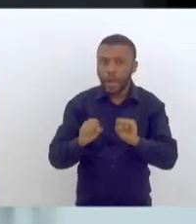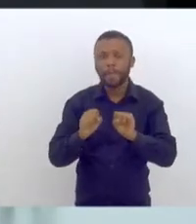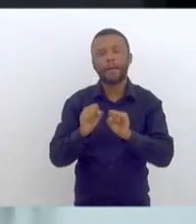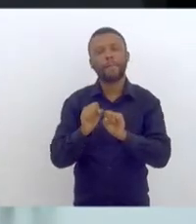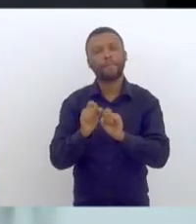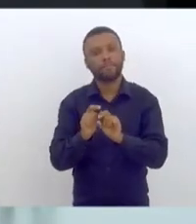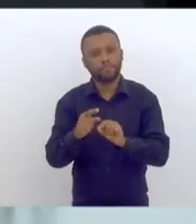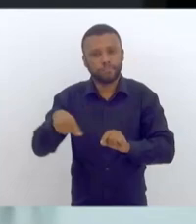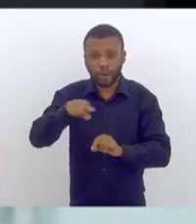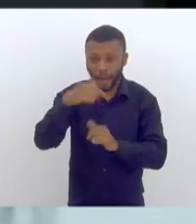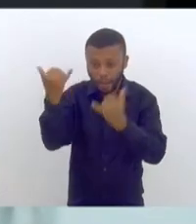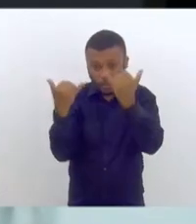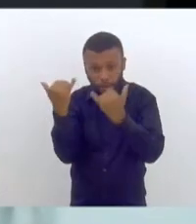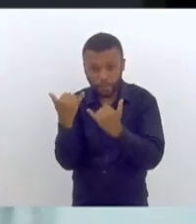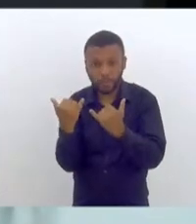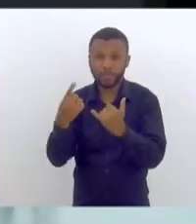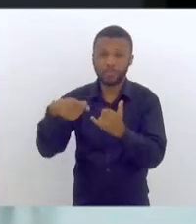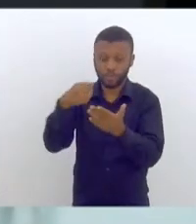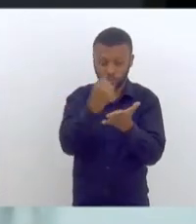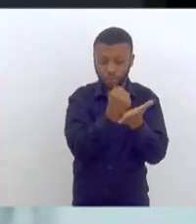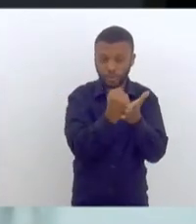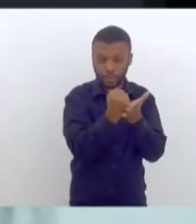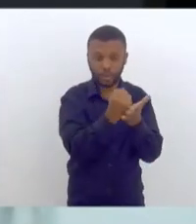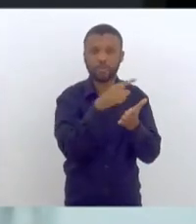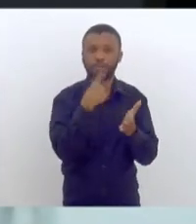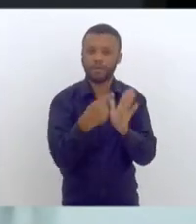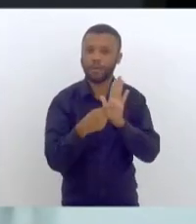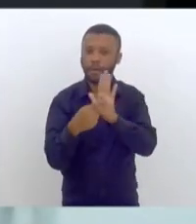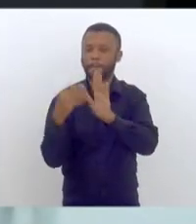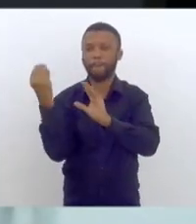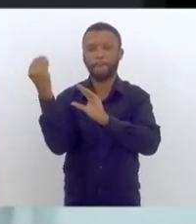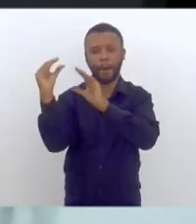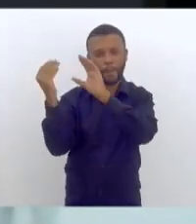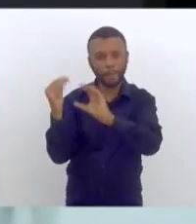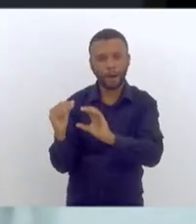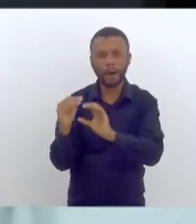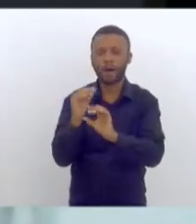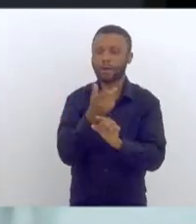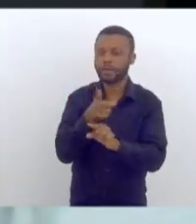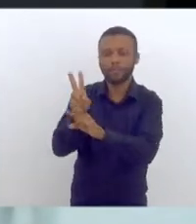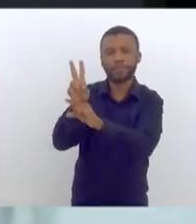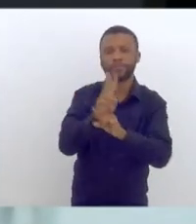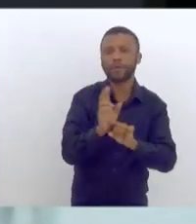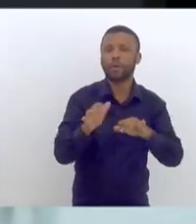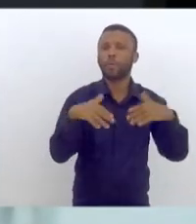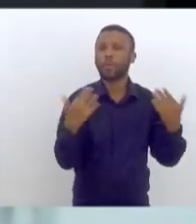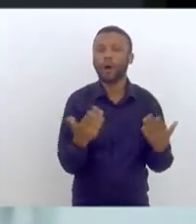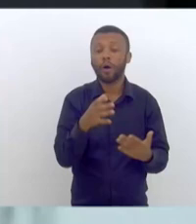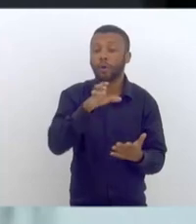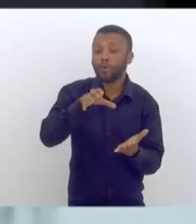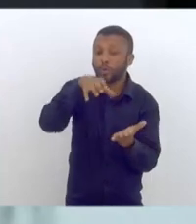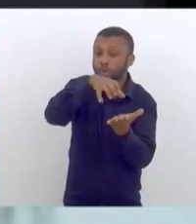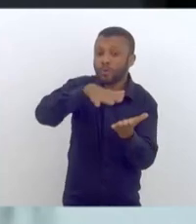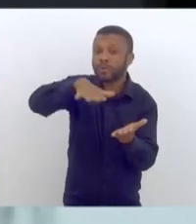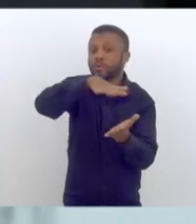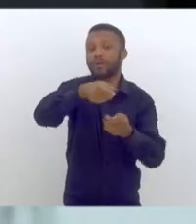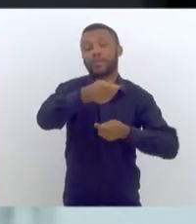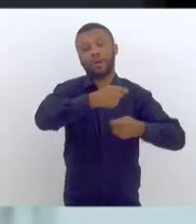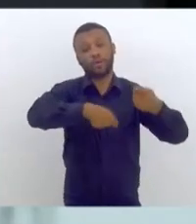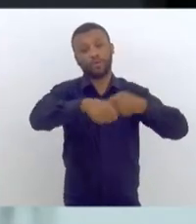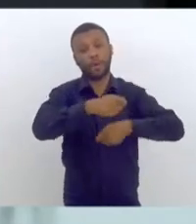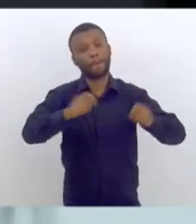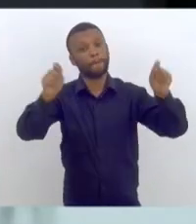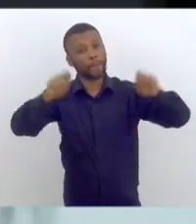os dados dos contratos então para quem tá emprestando Qual é o setor da economia me parece que é possível